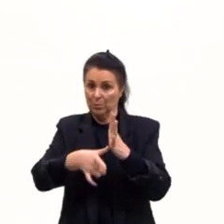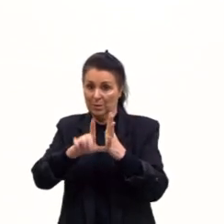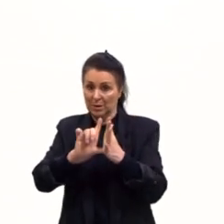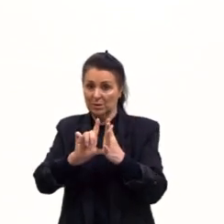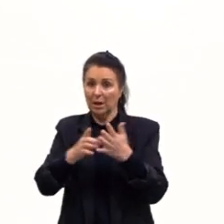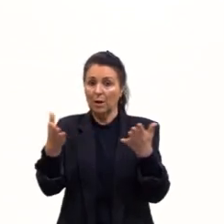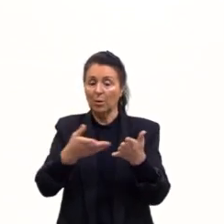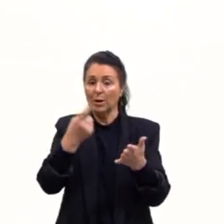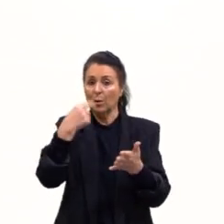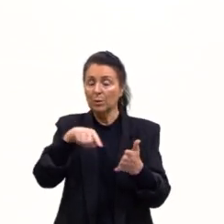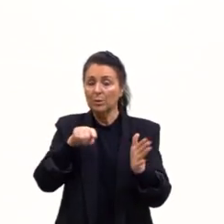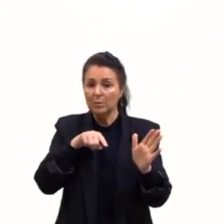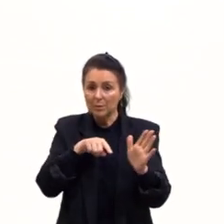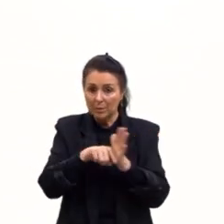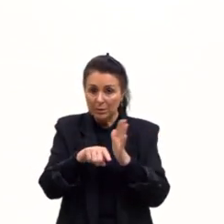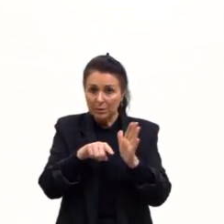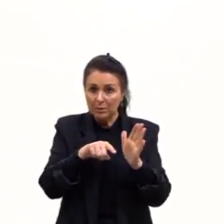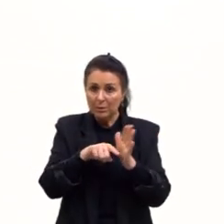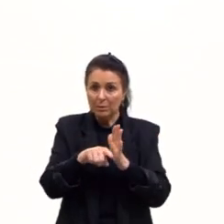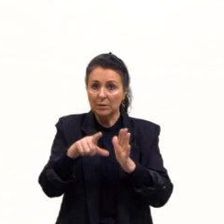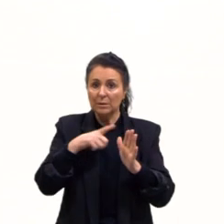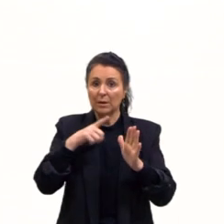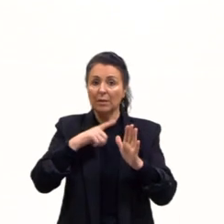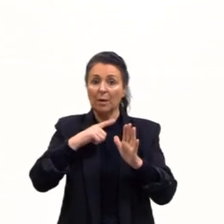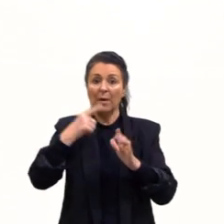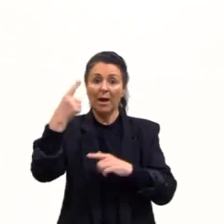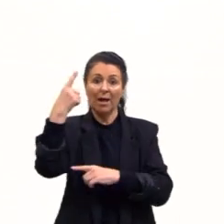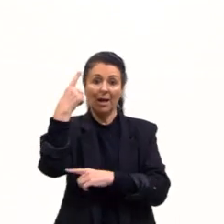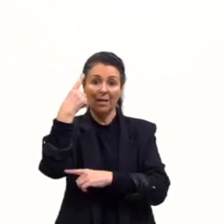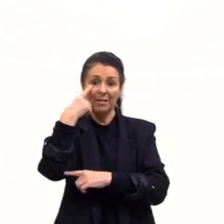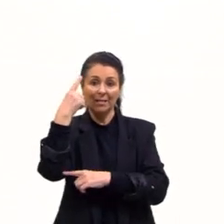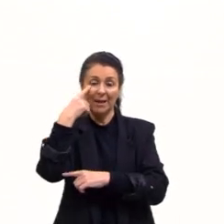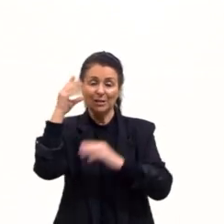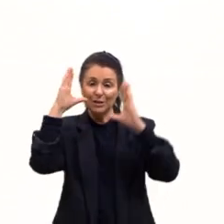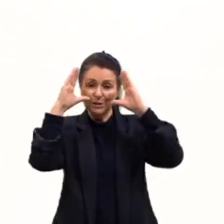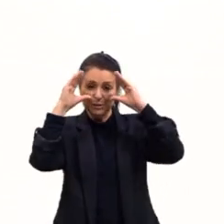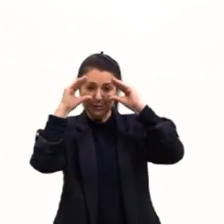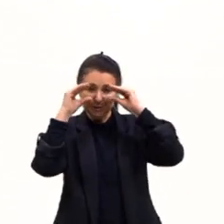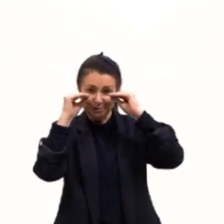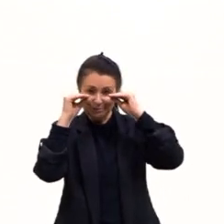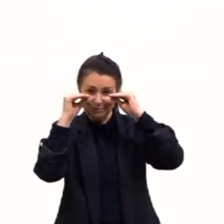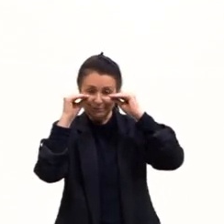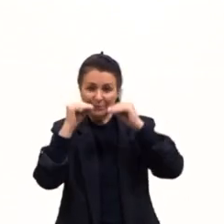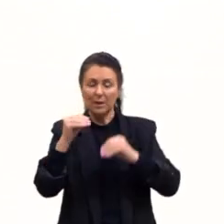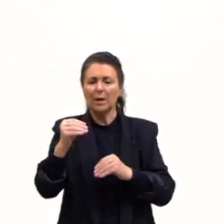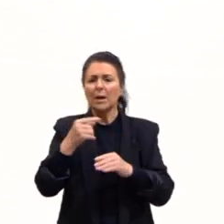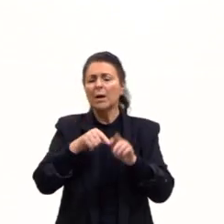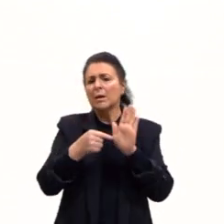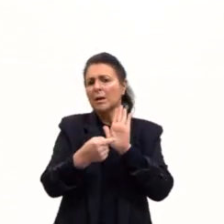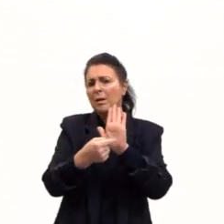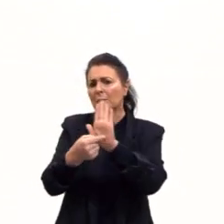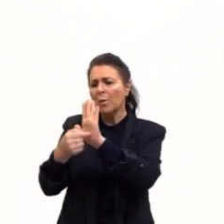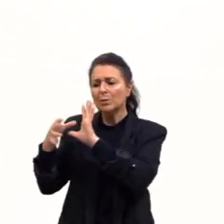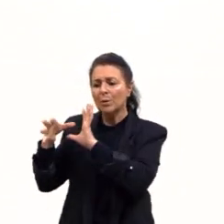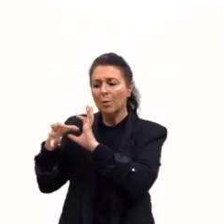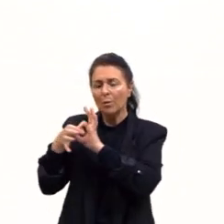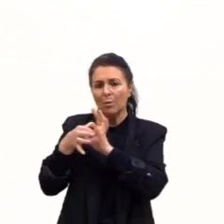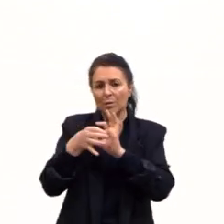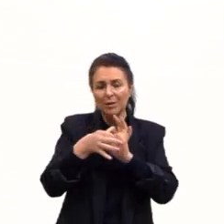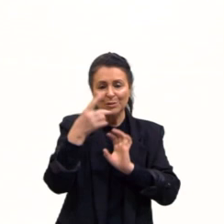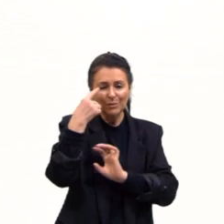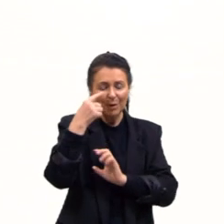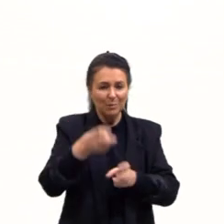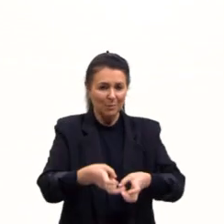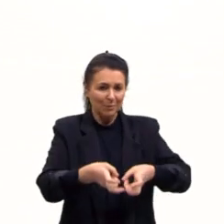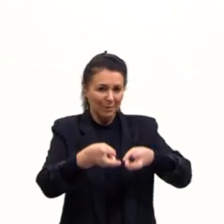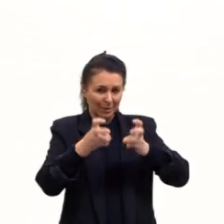outra questão que traz as lentes fotocromaticas tá só que ela traz todo um contexto e a gente